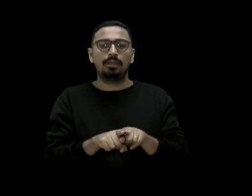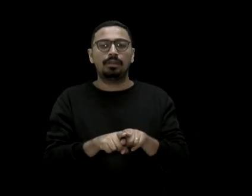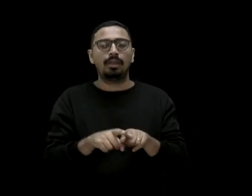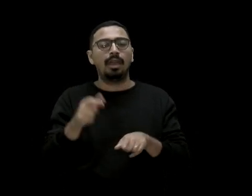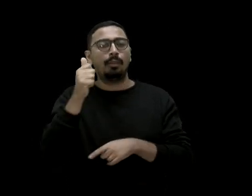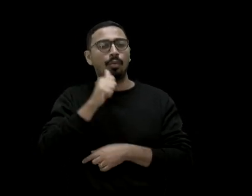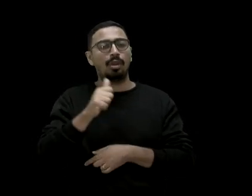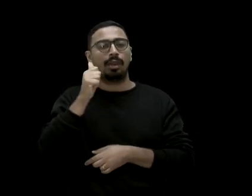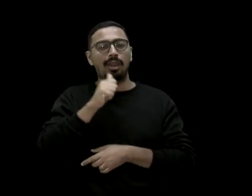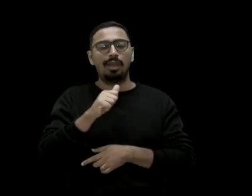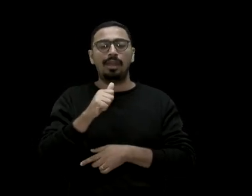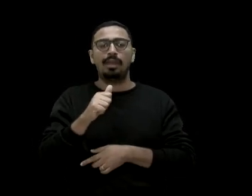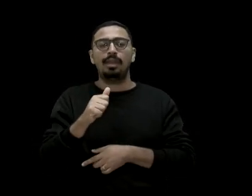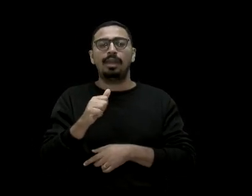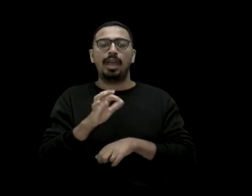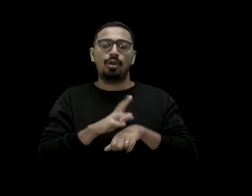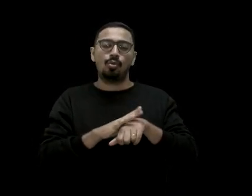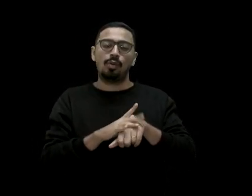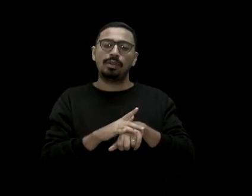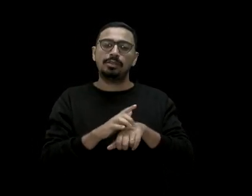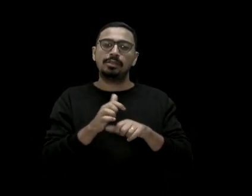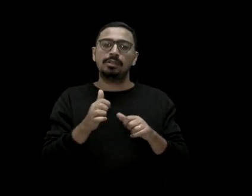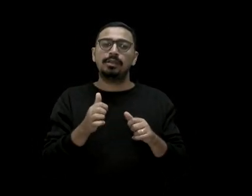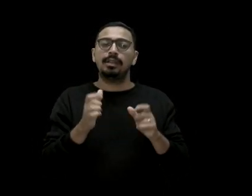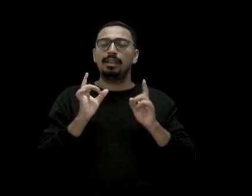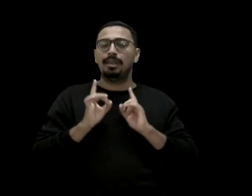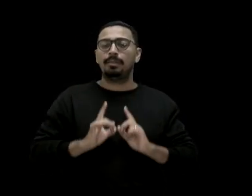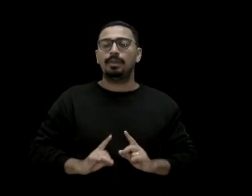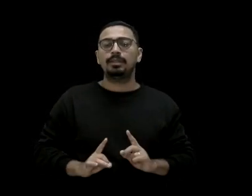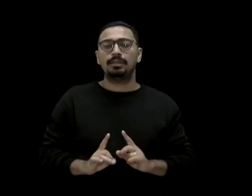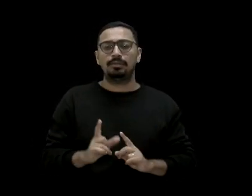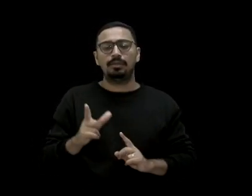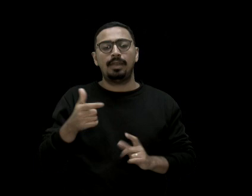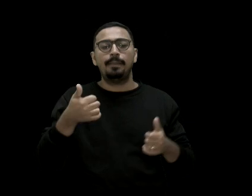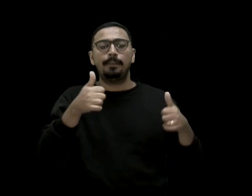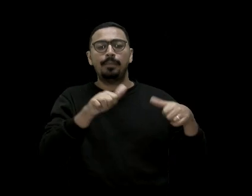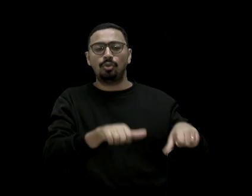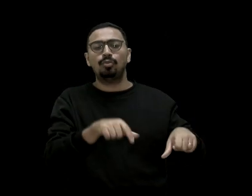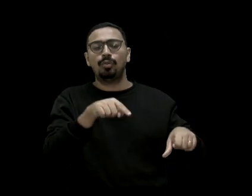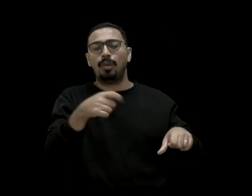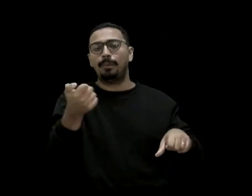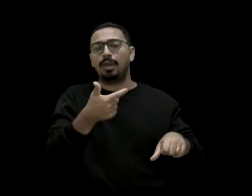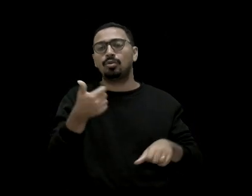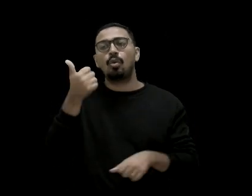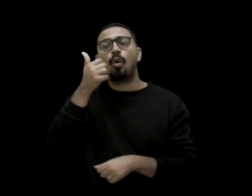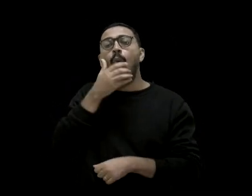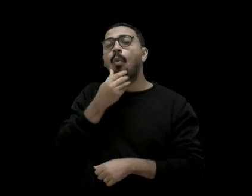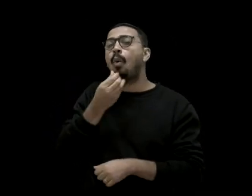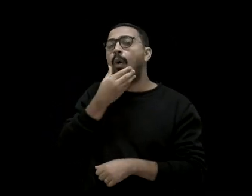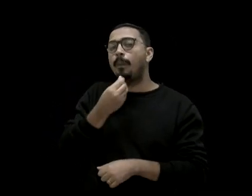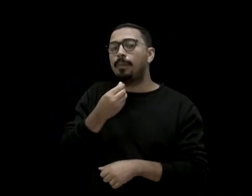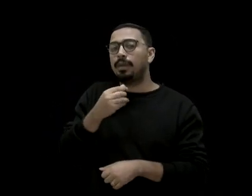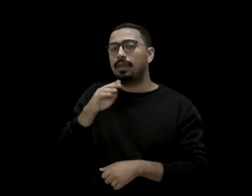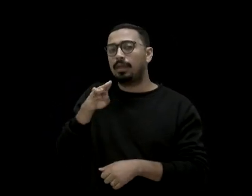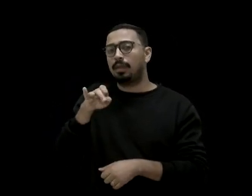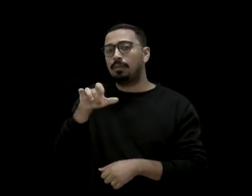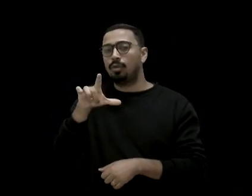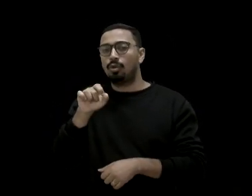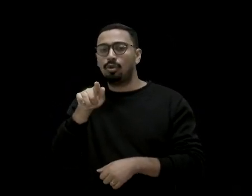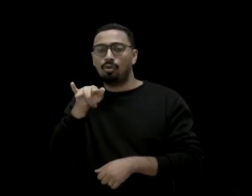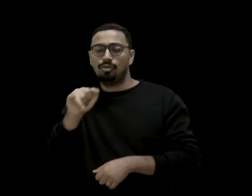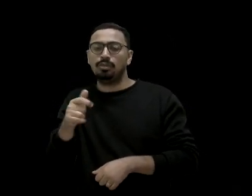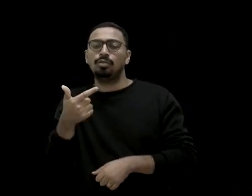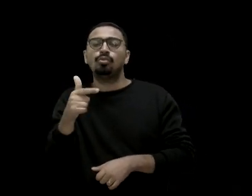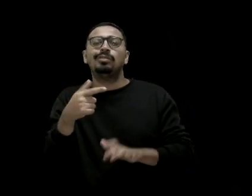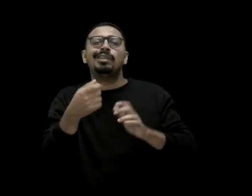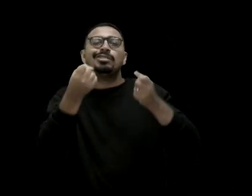mulheres adoecem o dobro de depressão quando comparadas com os homens. A biologia sozinha não explica esse